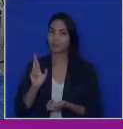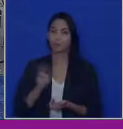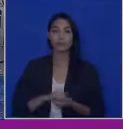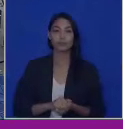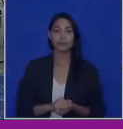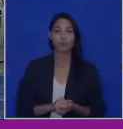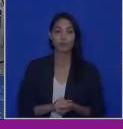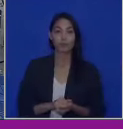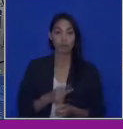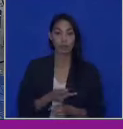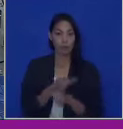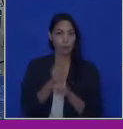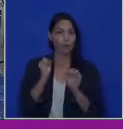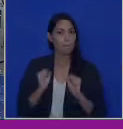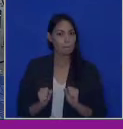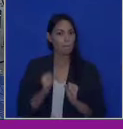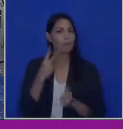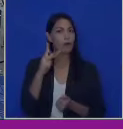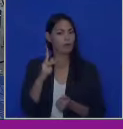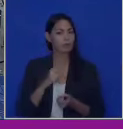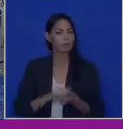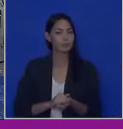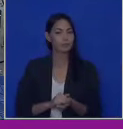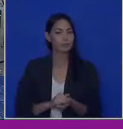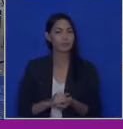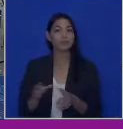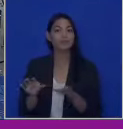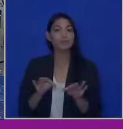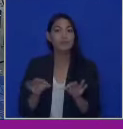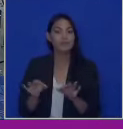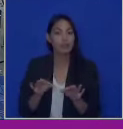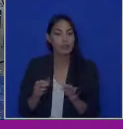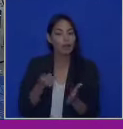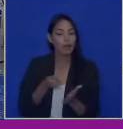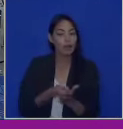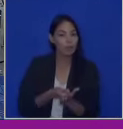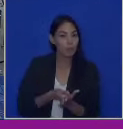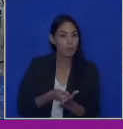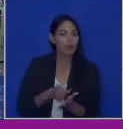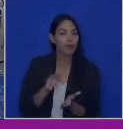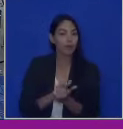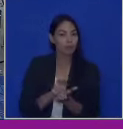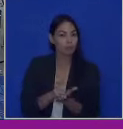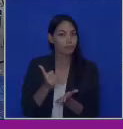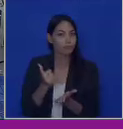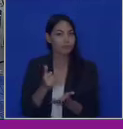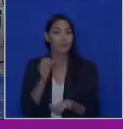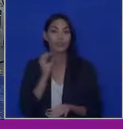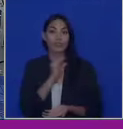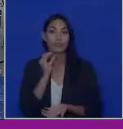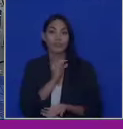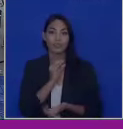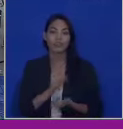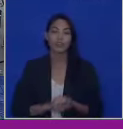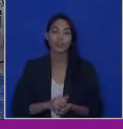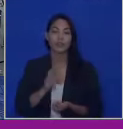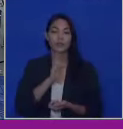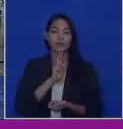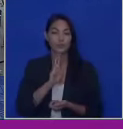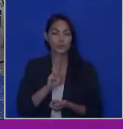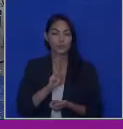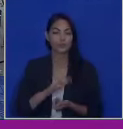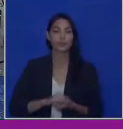R$1.500.000. Esse prêmio pode sair para você. Então já se prepara aí com suas apostas em mãos, porque já já você vai conhecer os